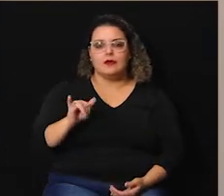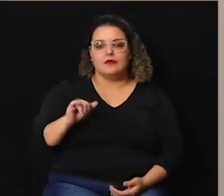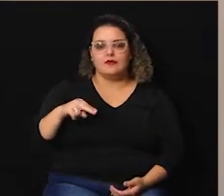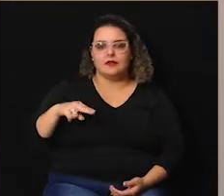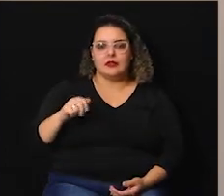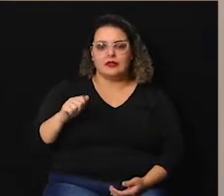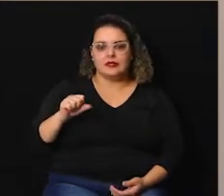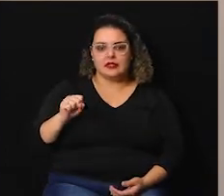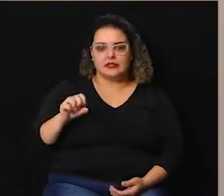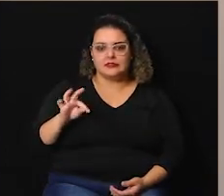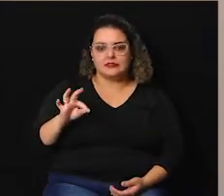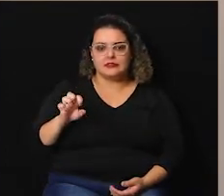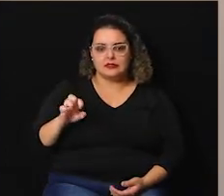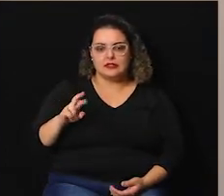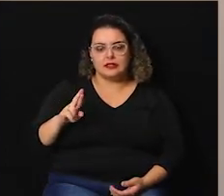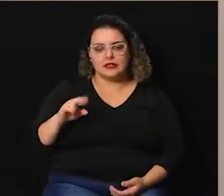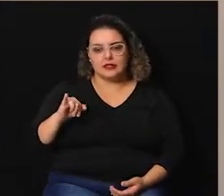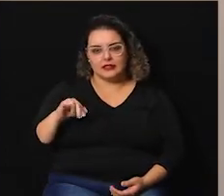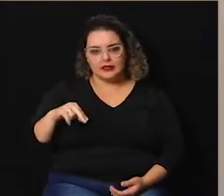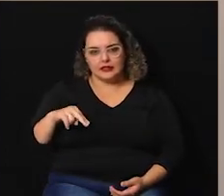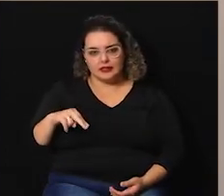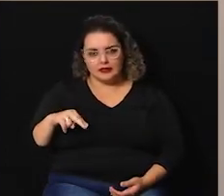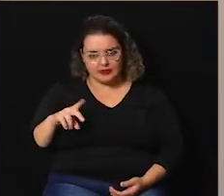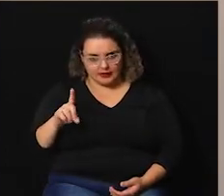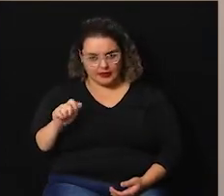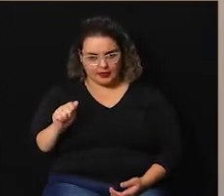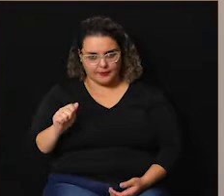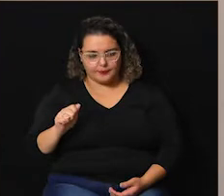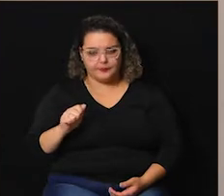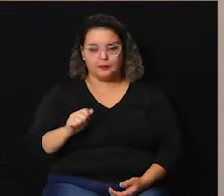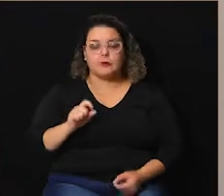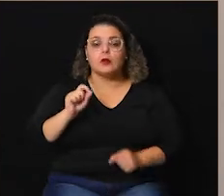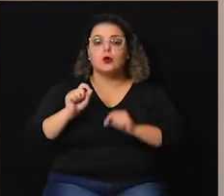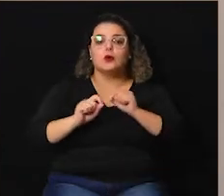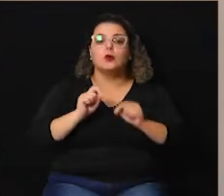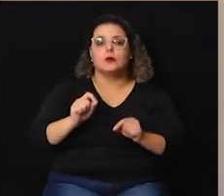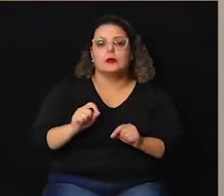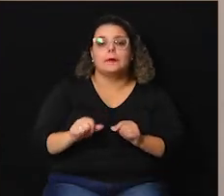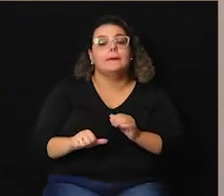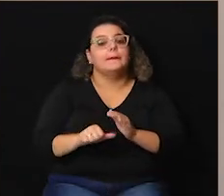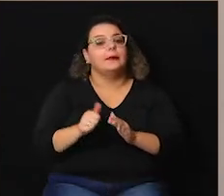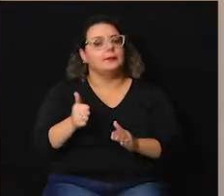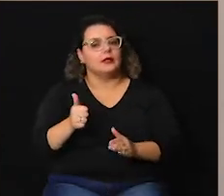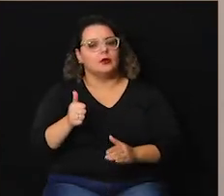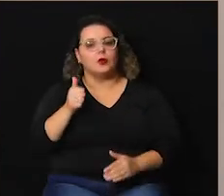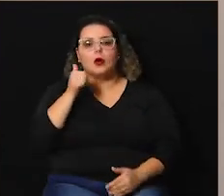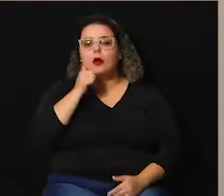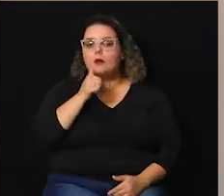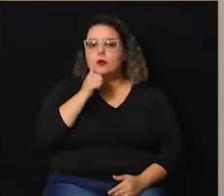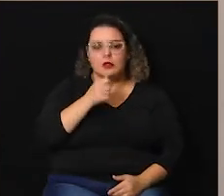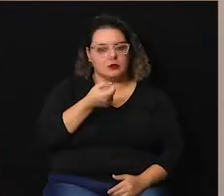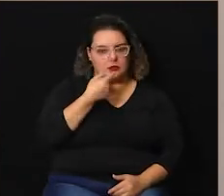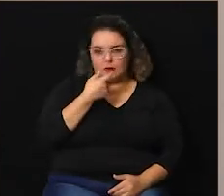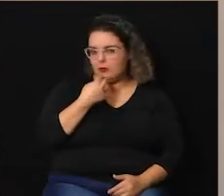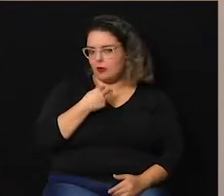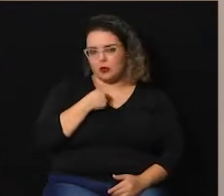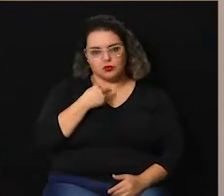finasterida, que é um bloqueador de DHT. Então, o que há de fato primeiro, a mulher não pode